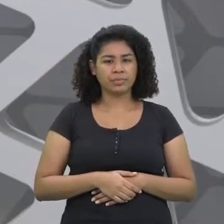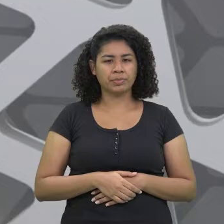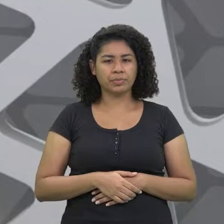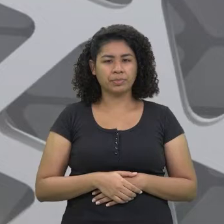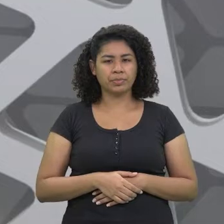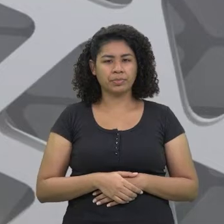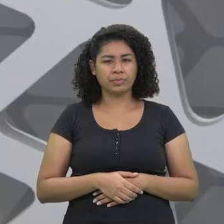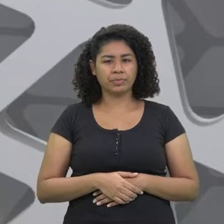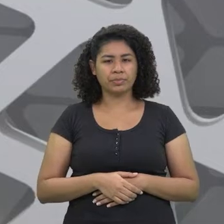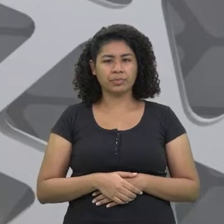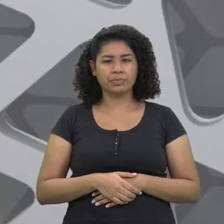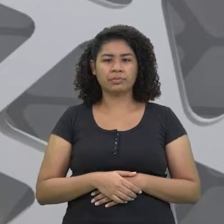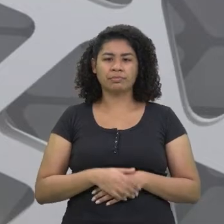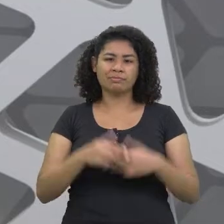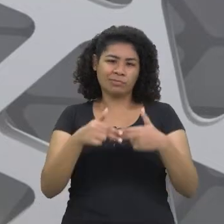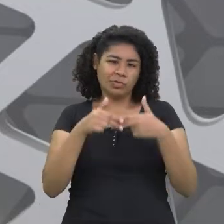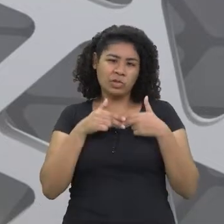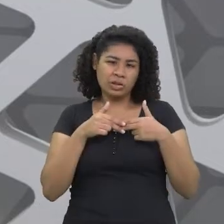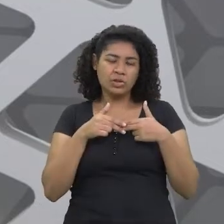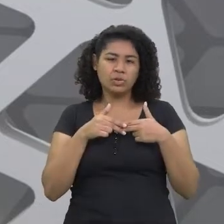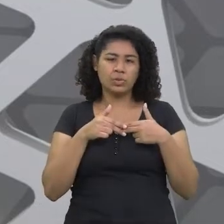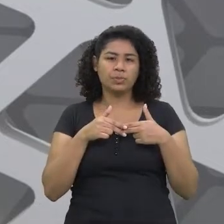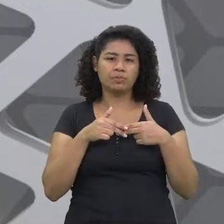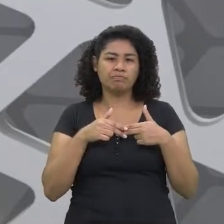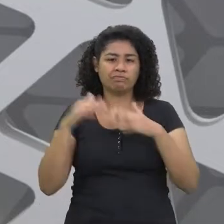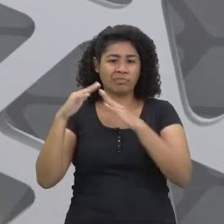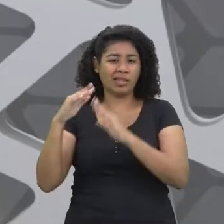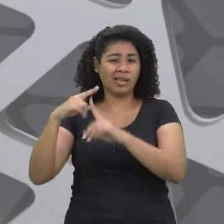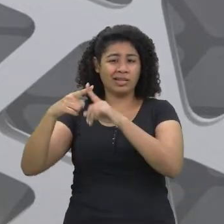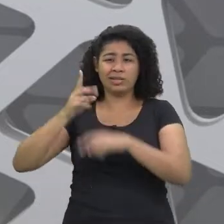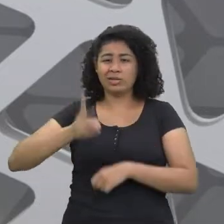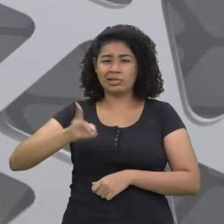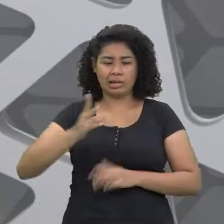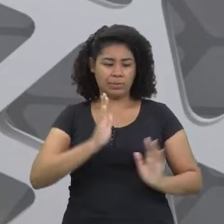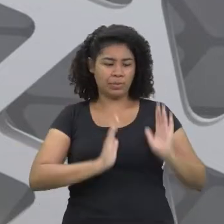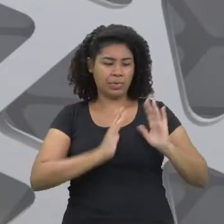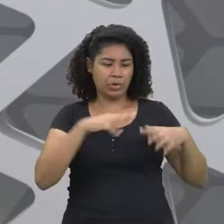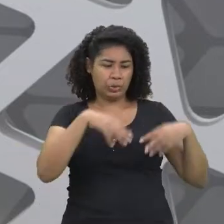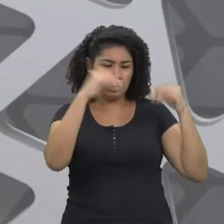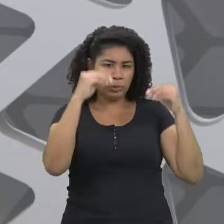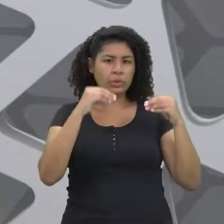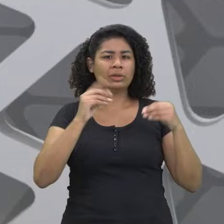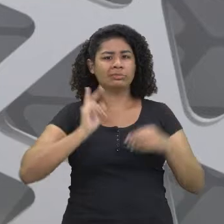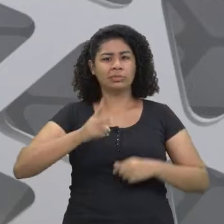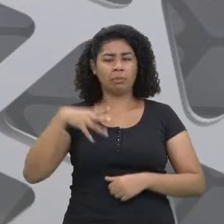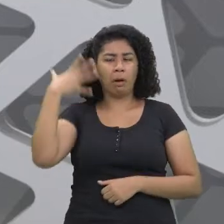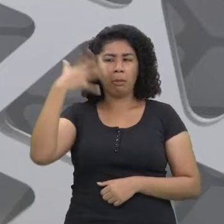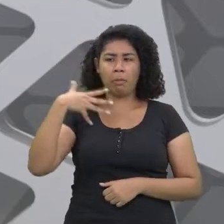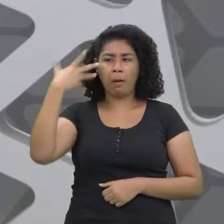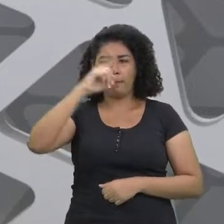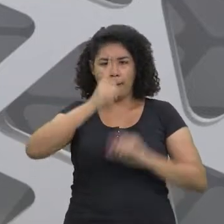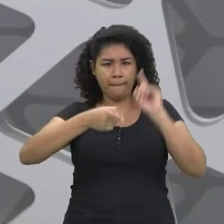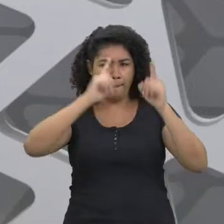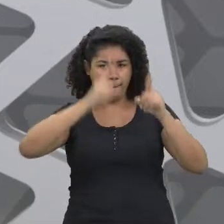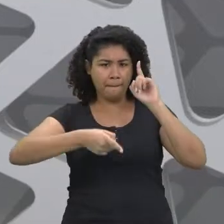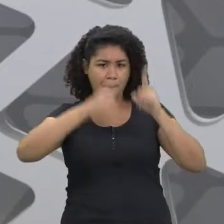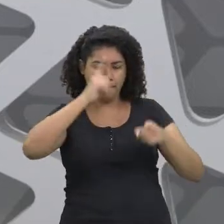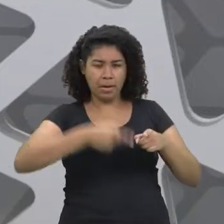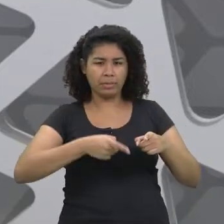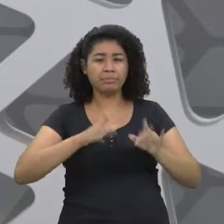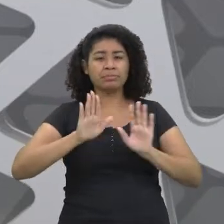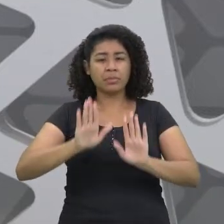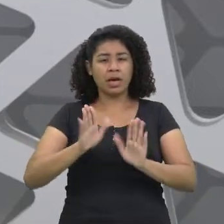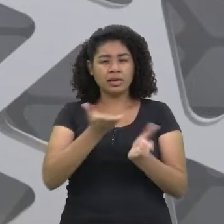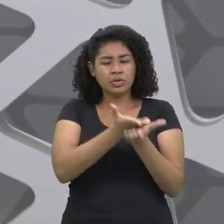Deus. Isso era fácil a igreja fazer durante toda a Idade Média, pois, como nós vimos anteriormente, os estudos,